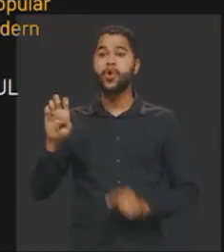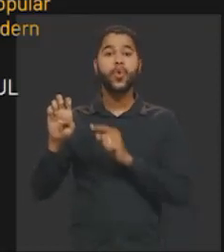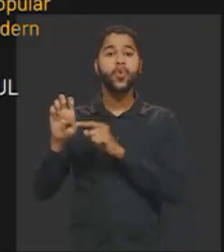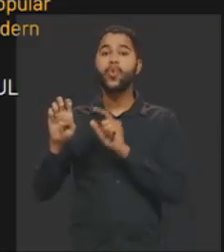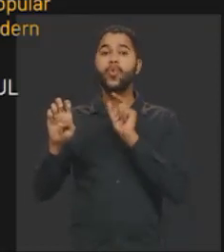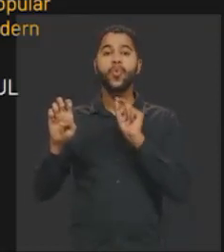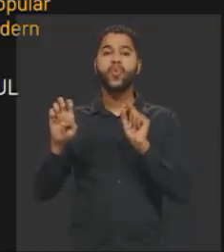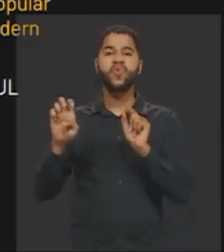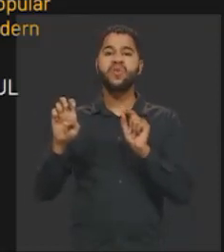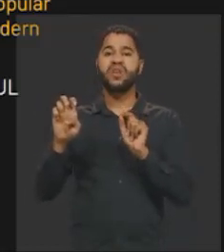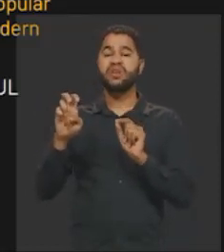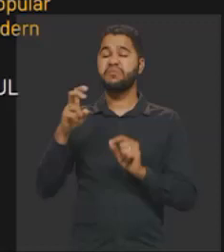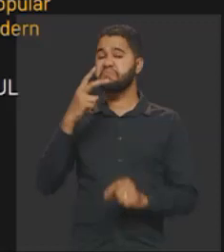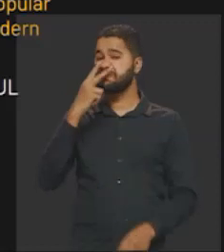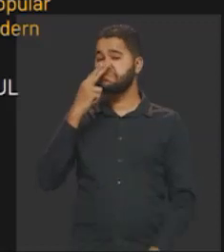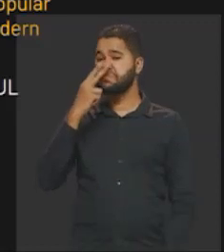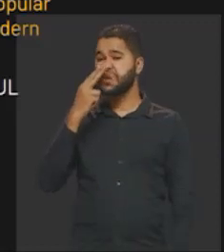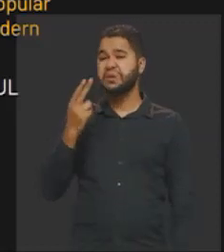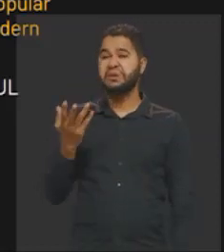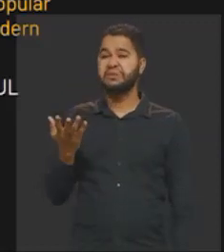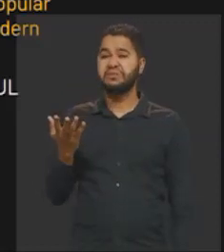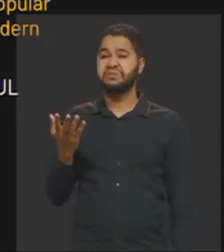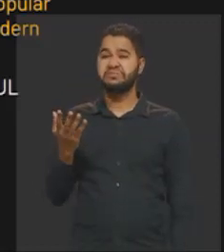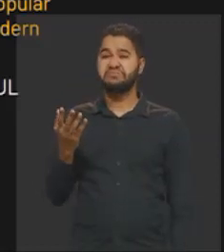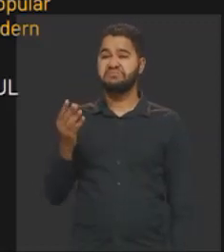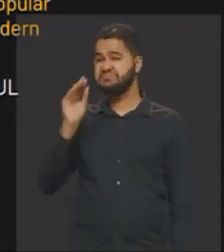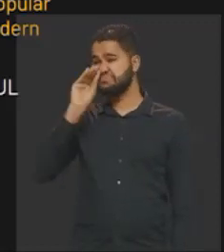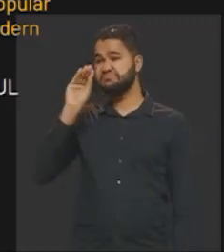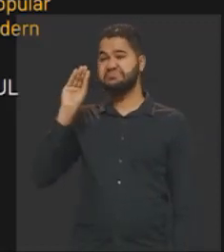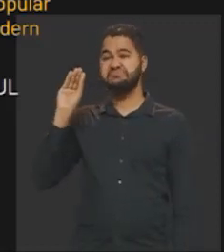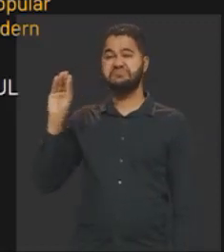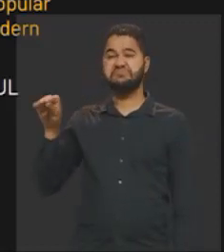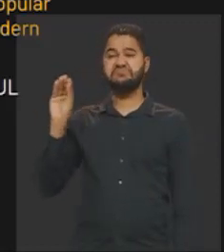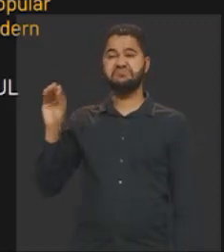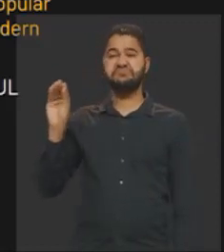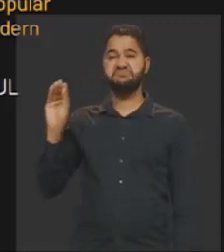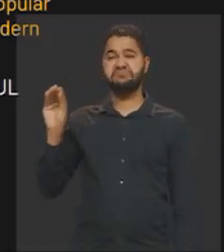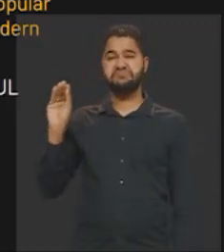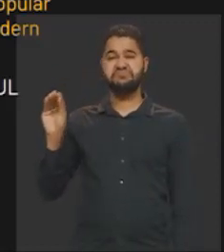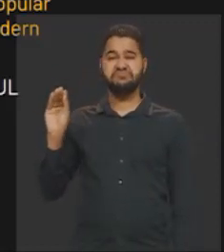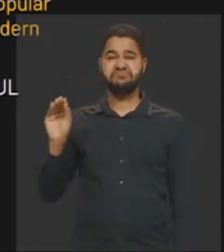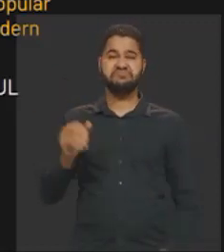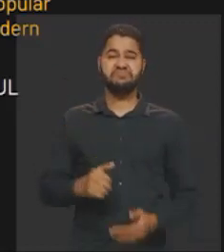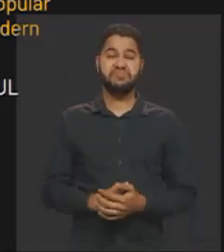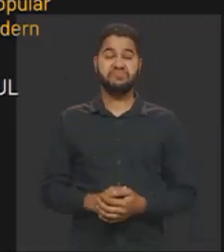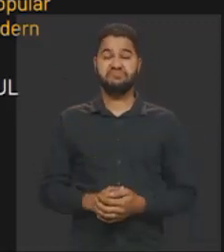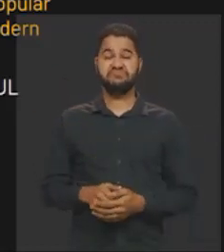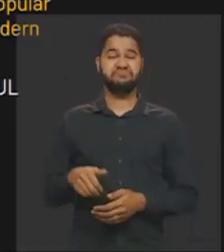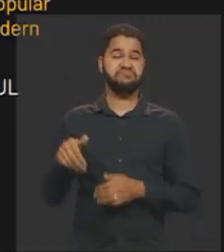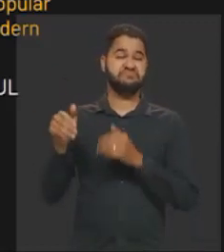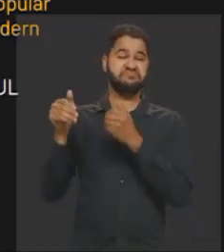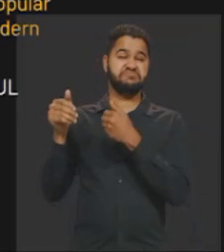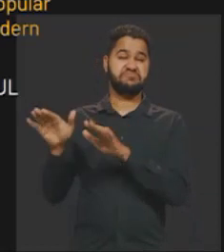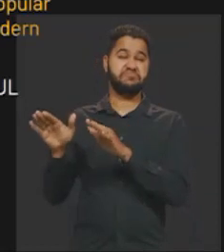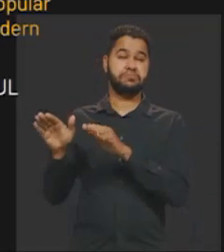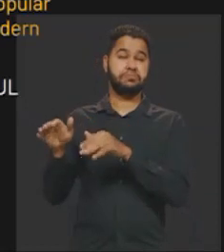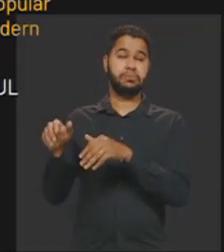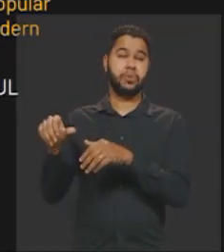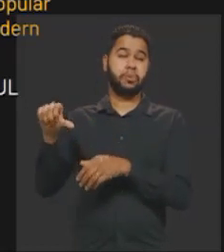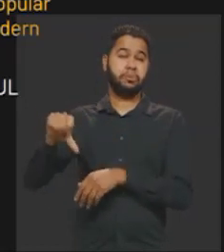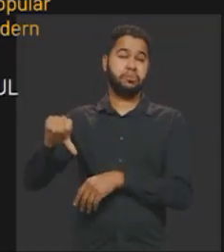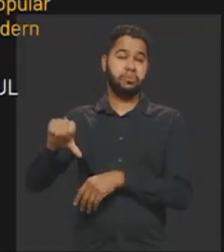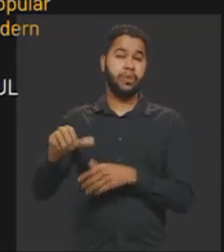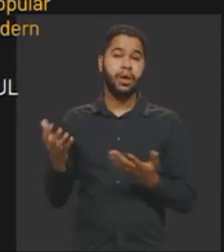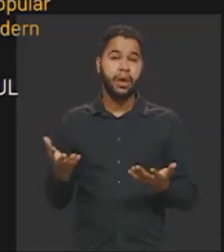ela é uma coisa, debochou, desprezada, pejorativa. Sempre